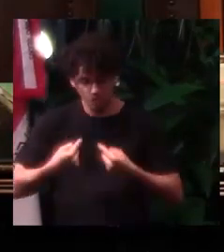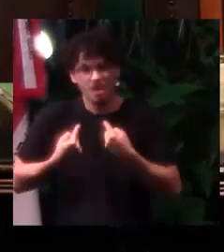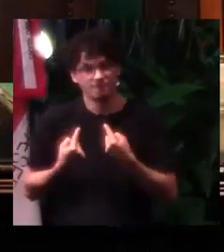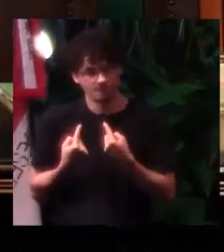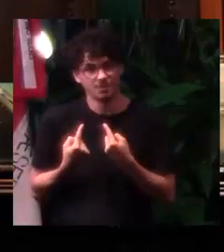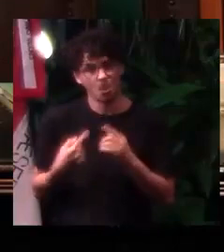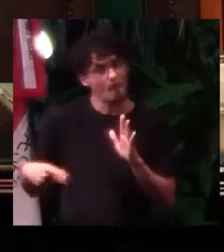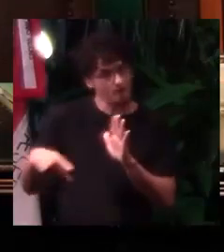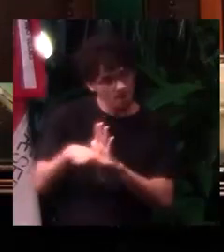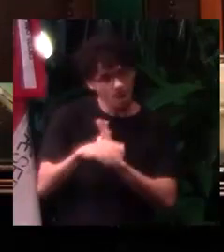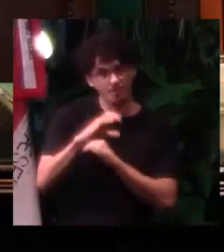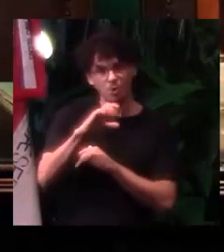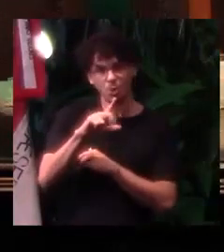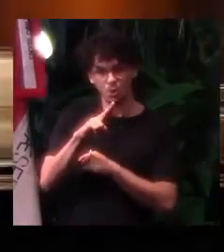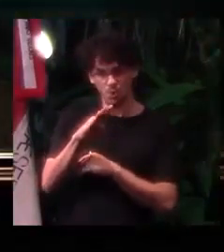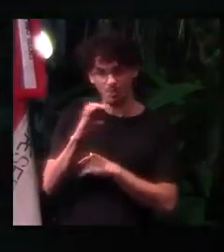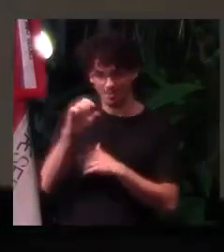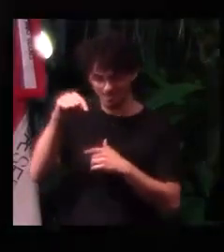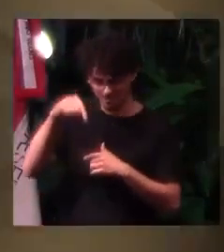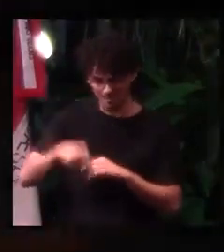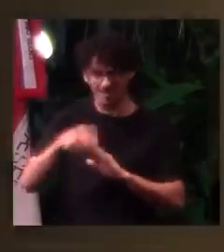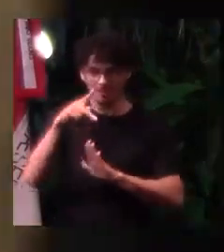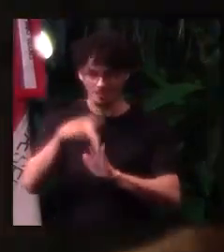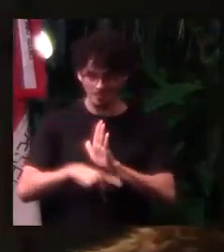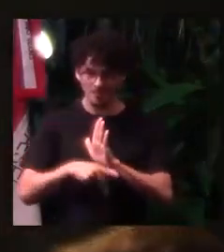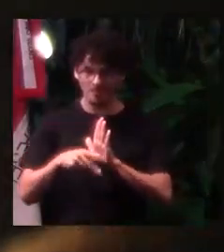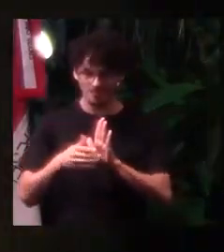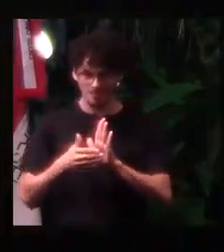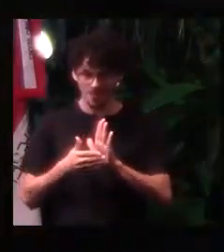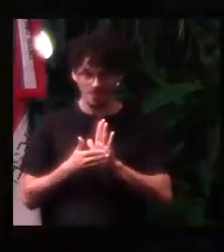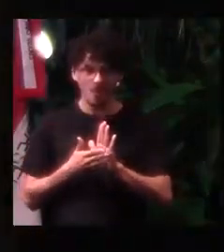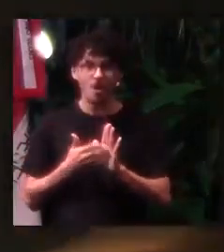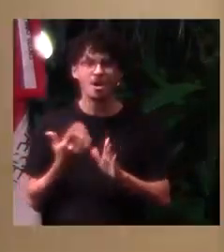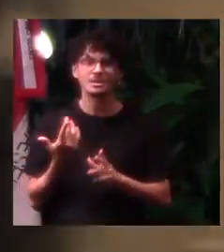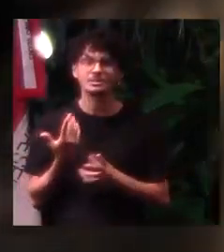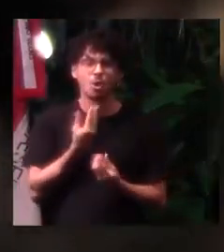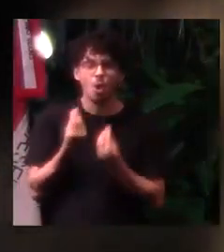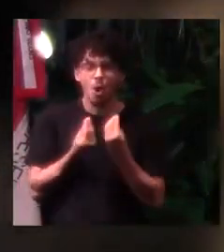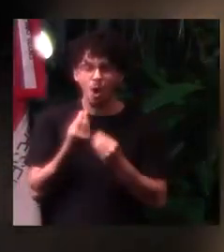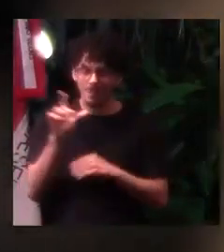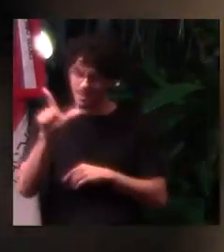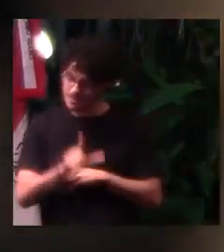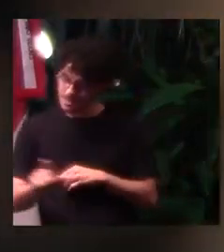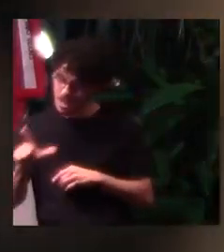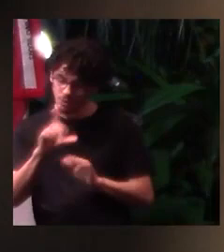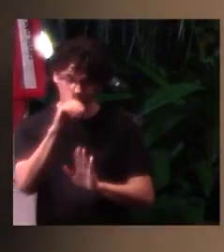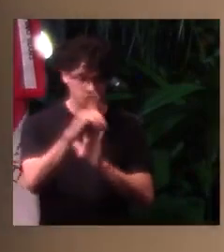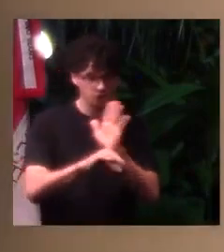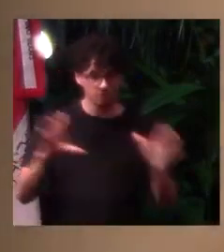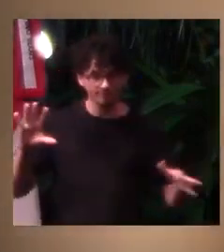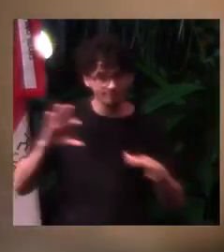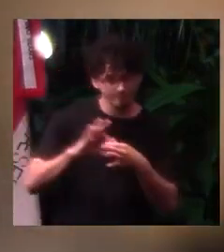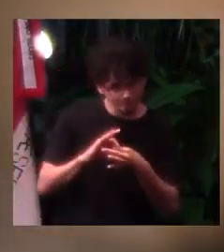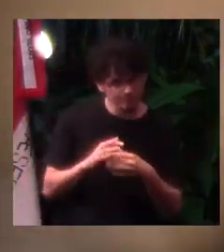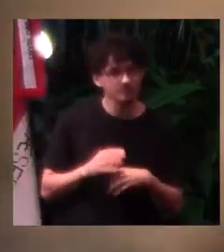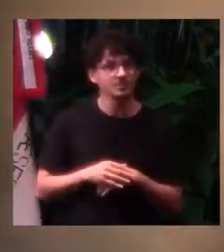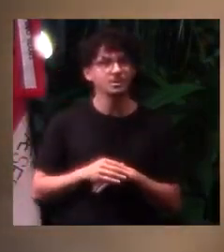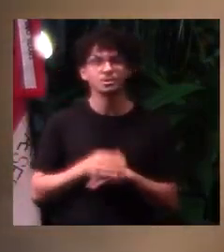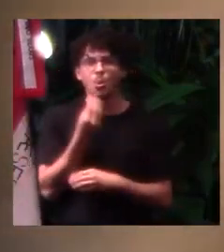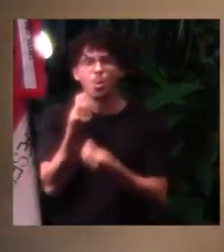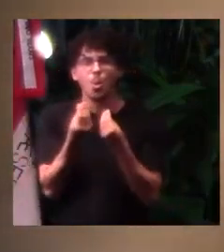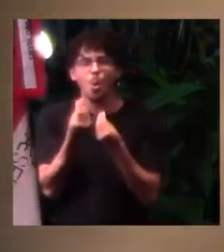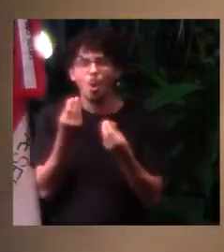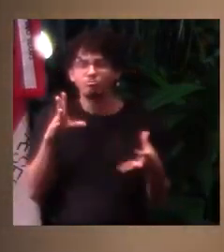clube, de pensarmos, né, na questão do direito, da relação do direito com a literatura, em termos de signo, né, como conciliar